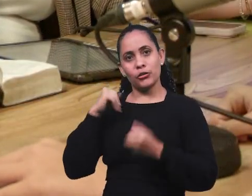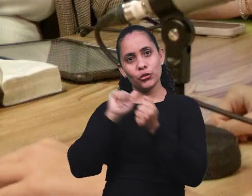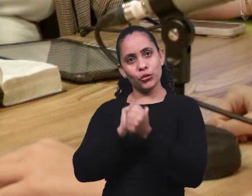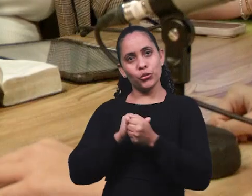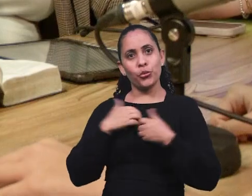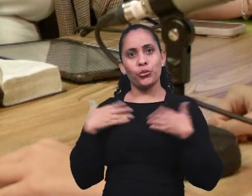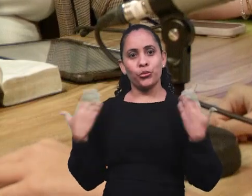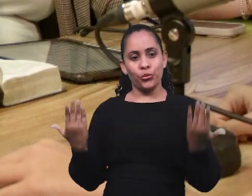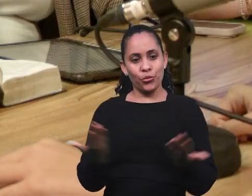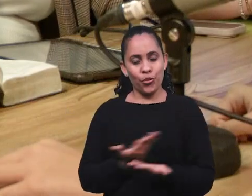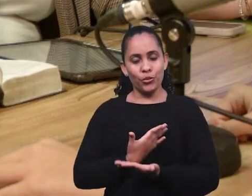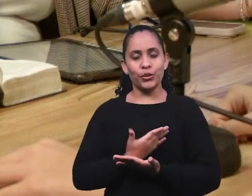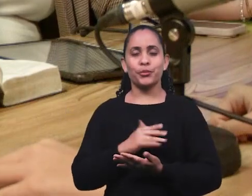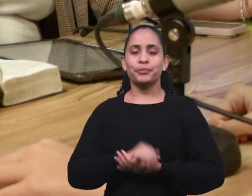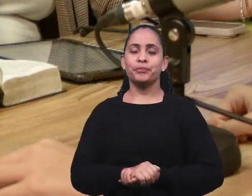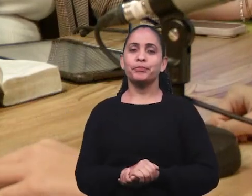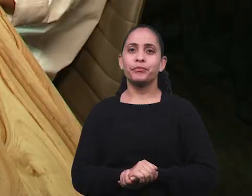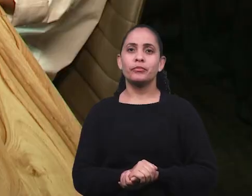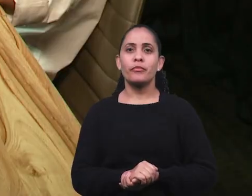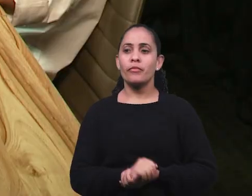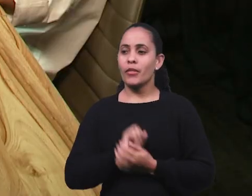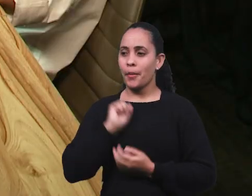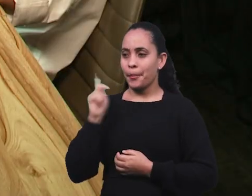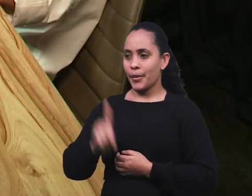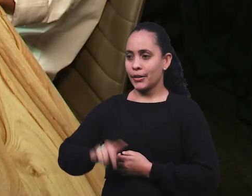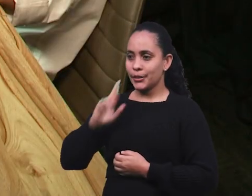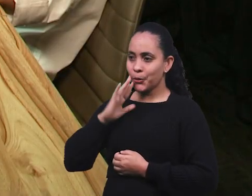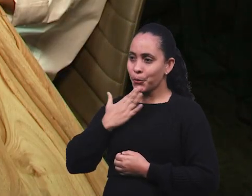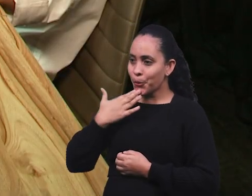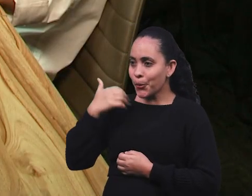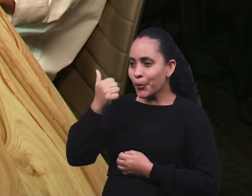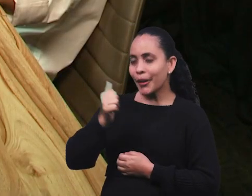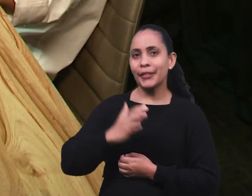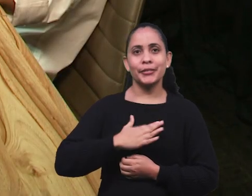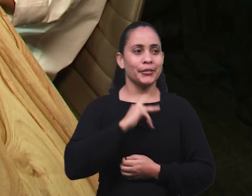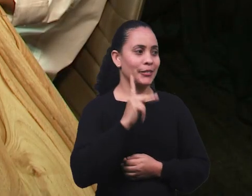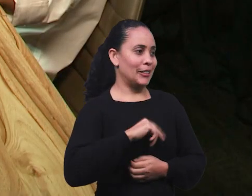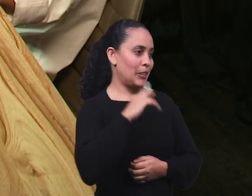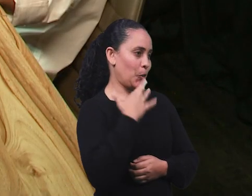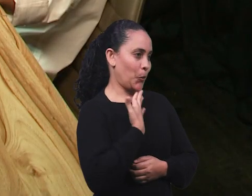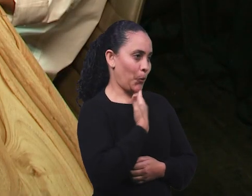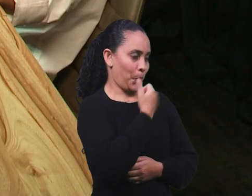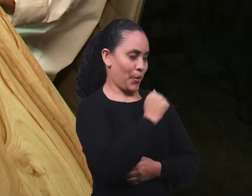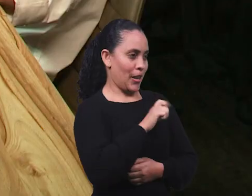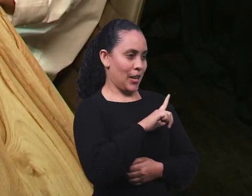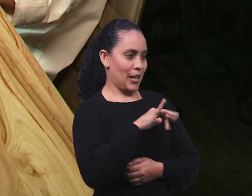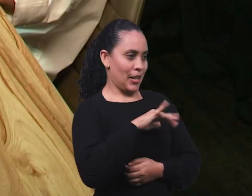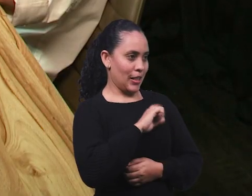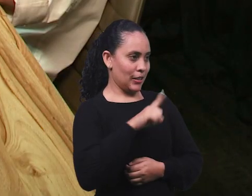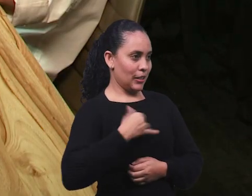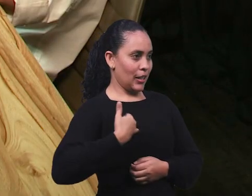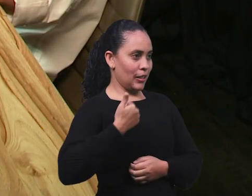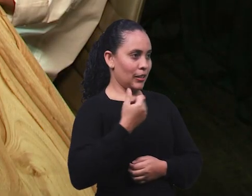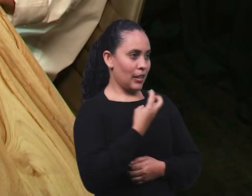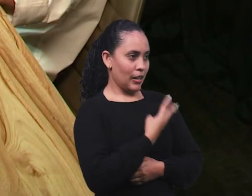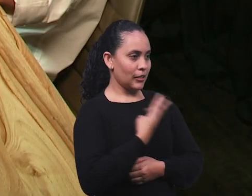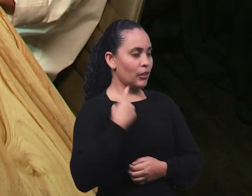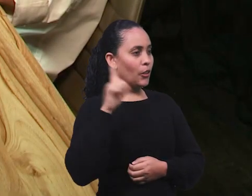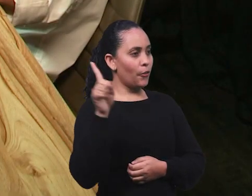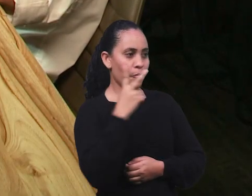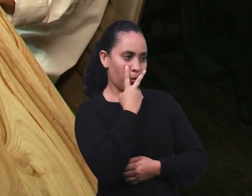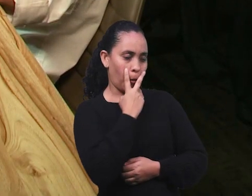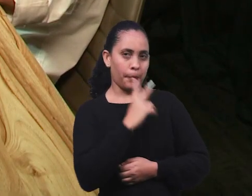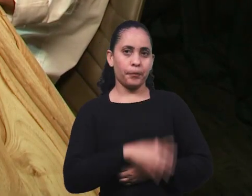vai participar desse podcast. Paz do Senhor, tudo bem? Paz do Senhor, tudo bem? Eu sou a Elisa, eu tenho 13 anos, eu sou da Igreja da Praia do